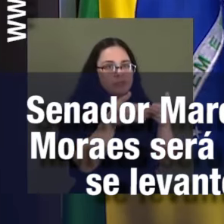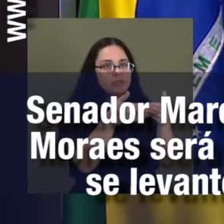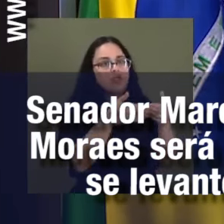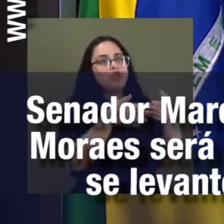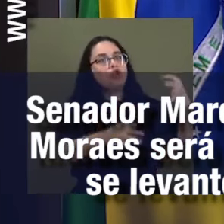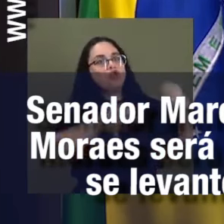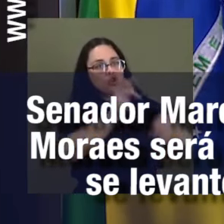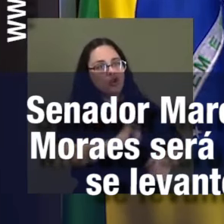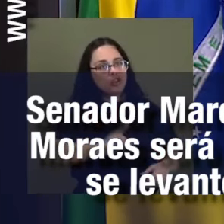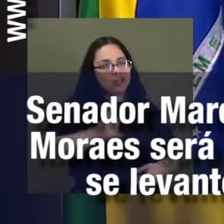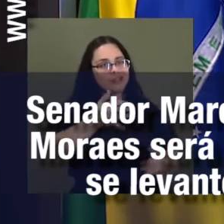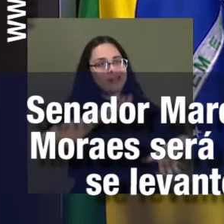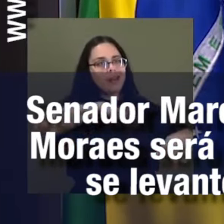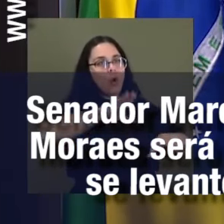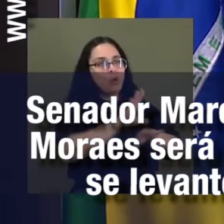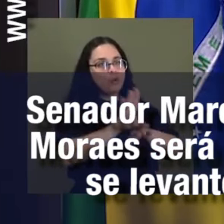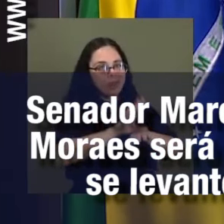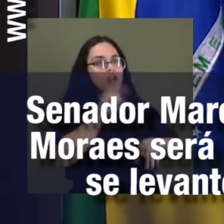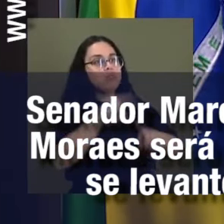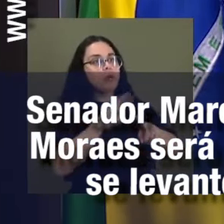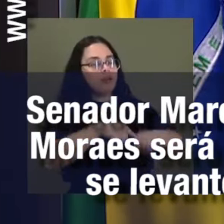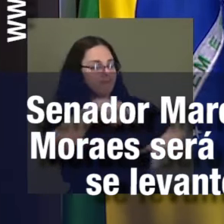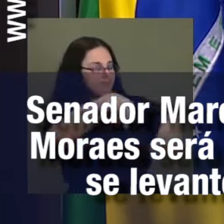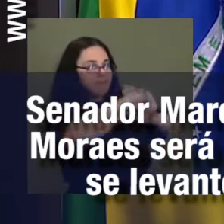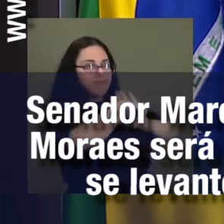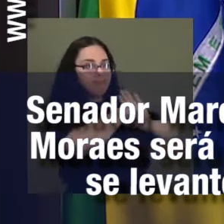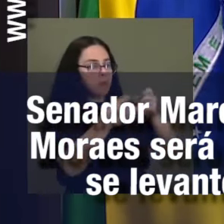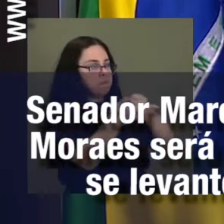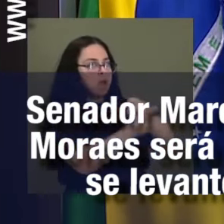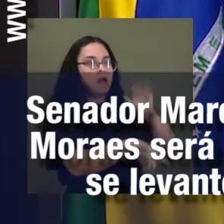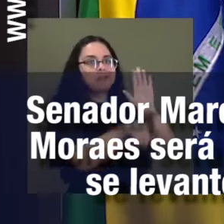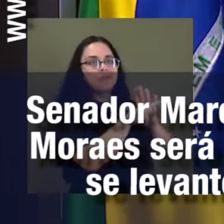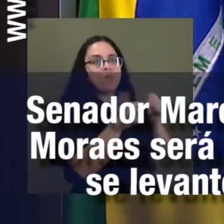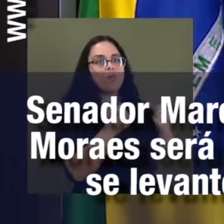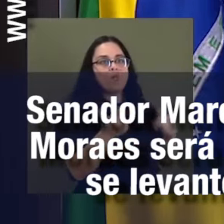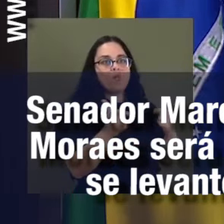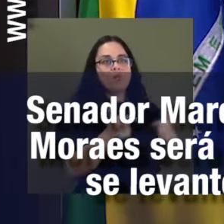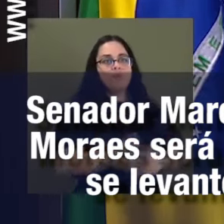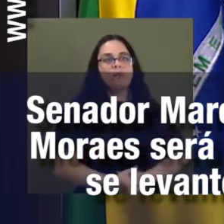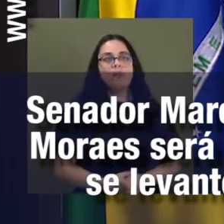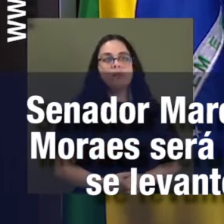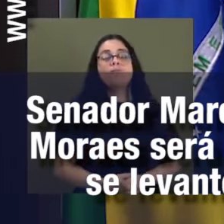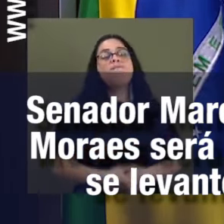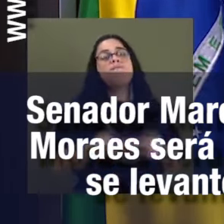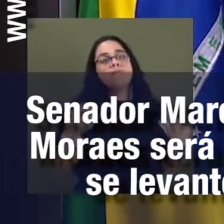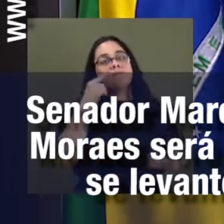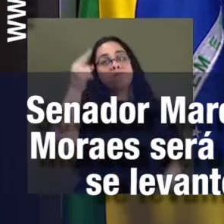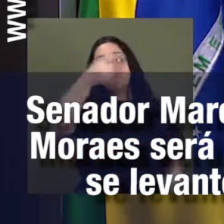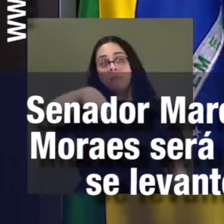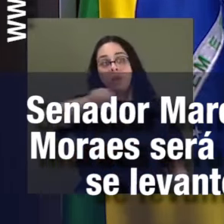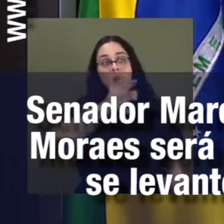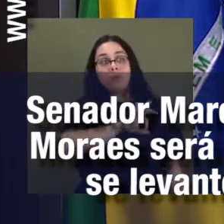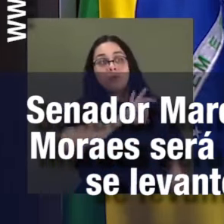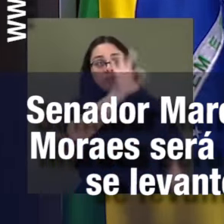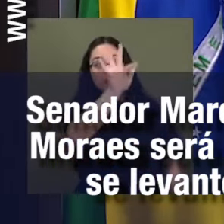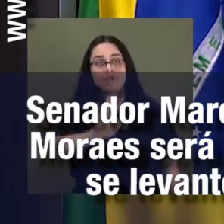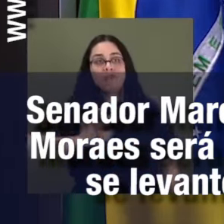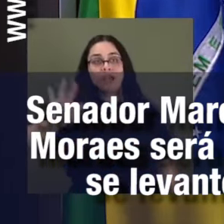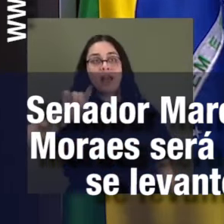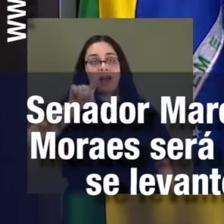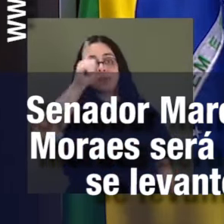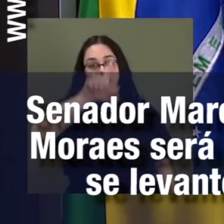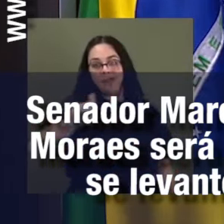Justiça, para ser penalizado por ter cumprido uma ordem sem embasamento legal nenhum. Então, para vocês, policiais federais, que muitos foram